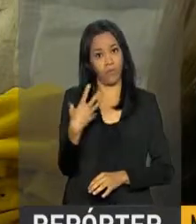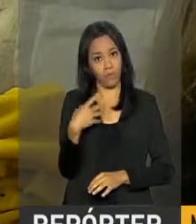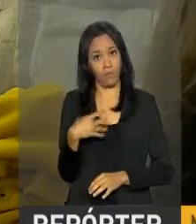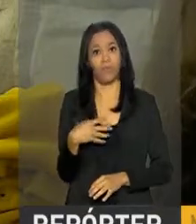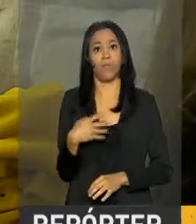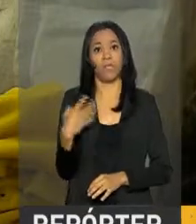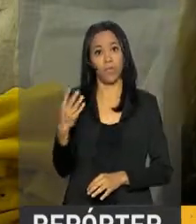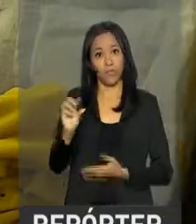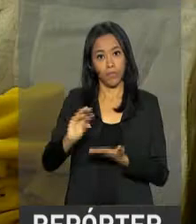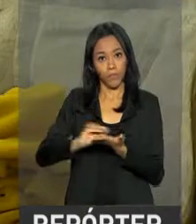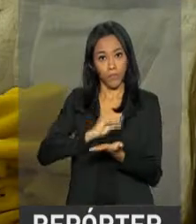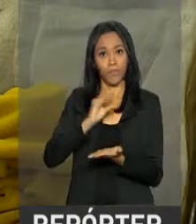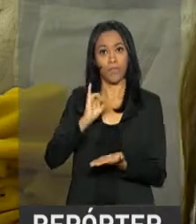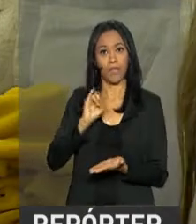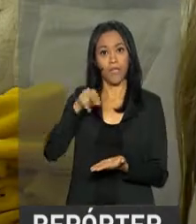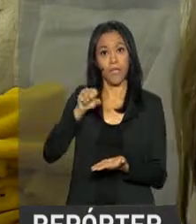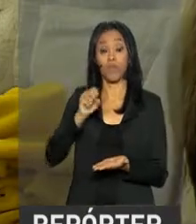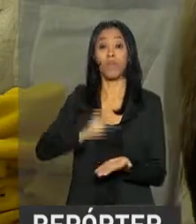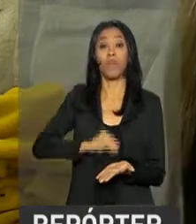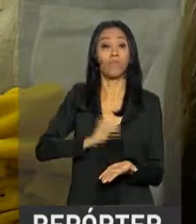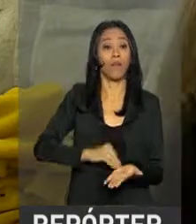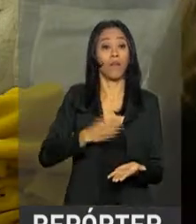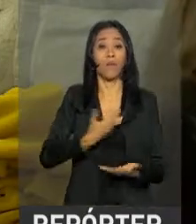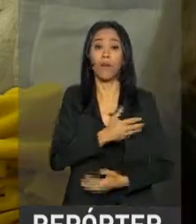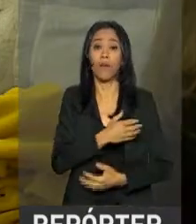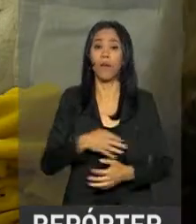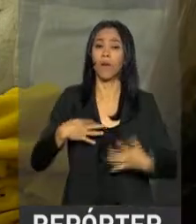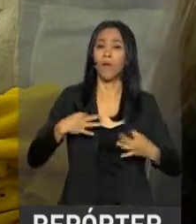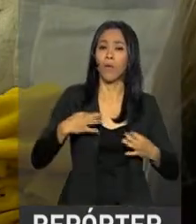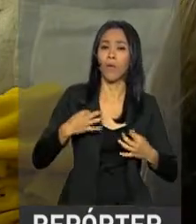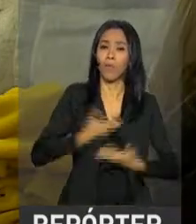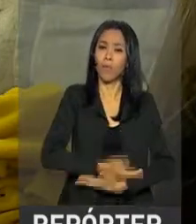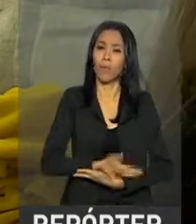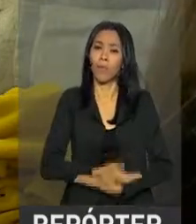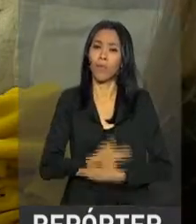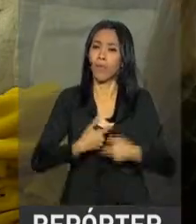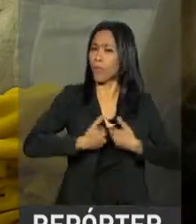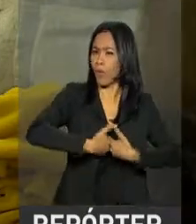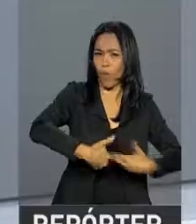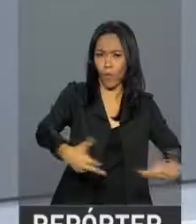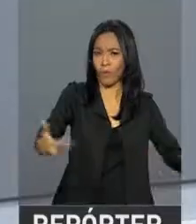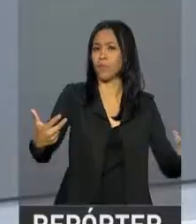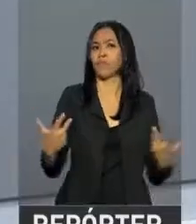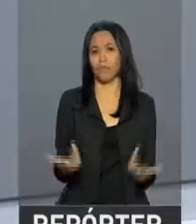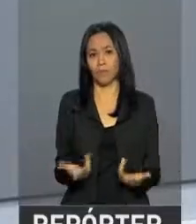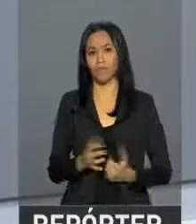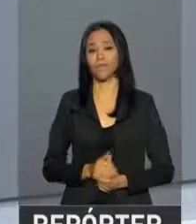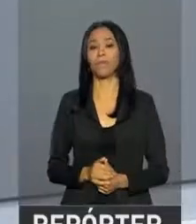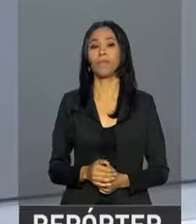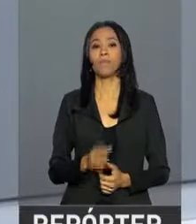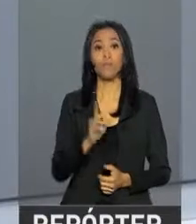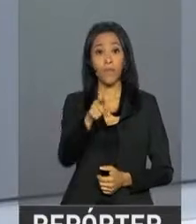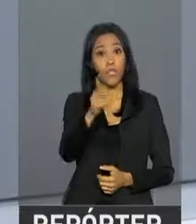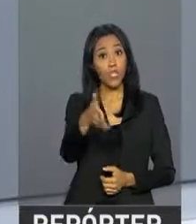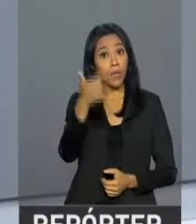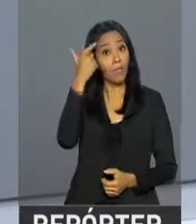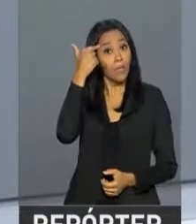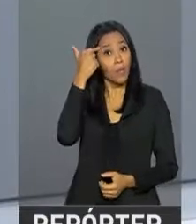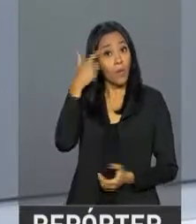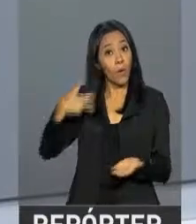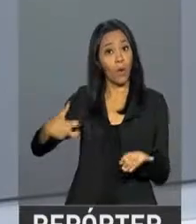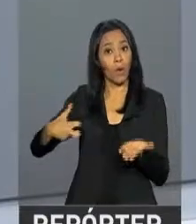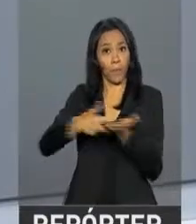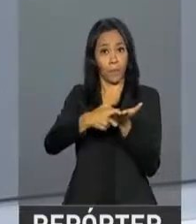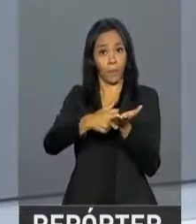tanto nã o que ainda faltava para o enxoval quanto com que a gente vai gastar com ele já pensou em poder tirar o passaporte